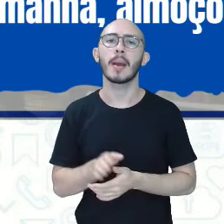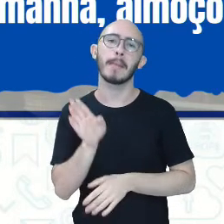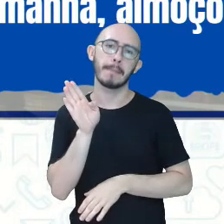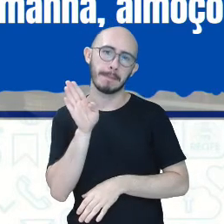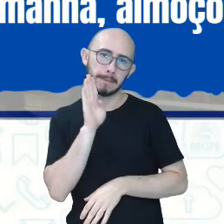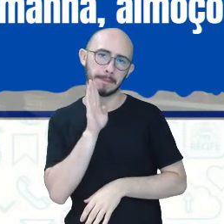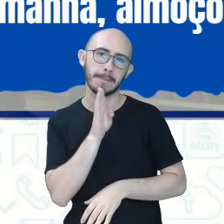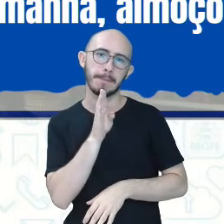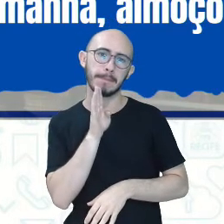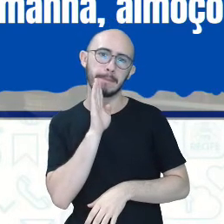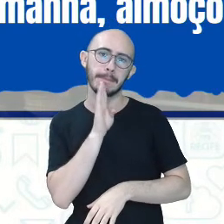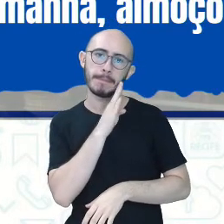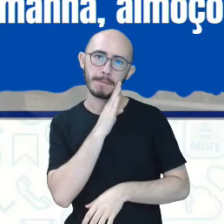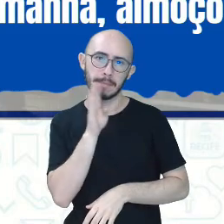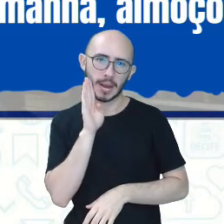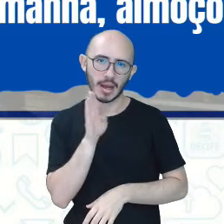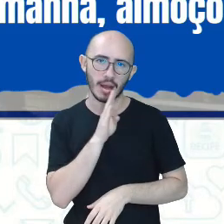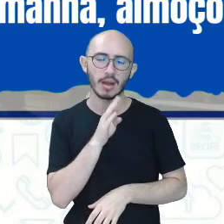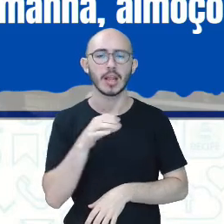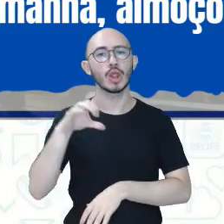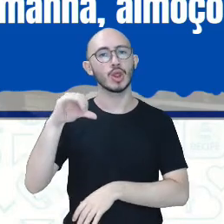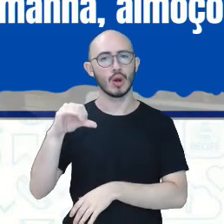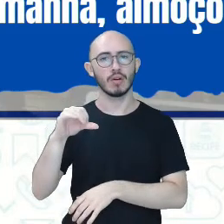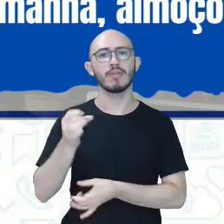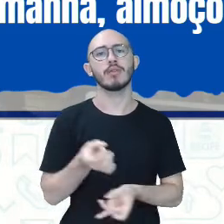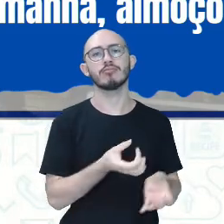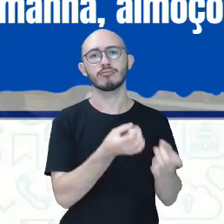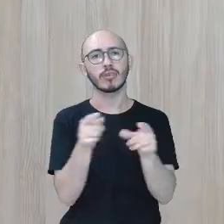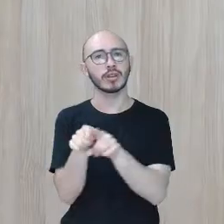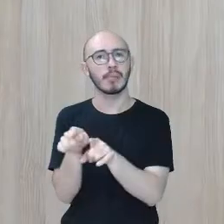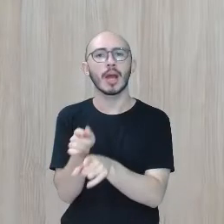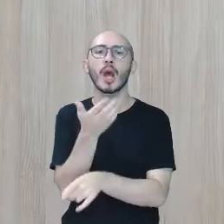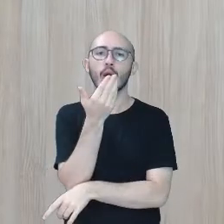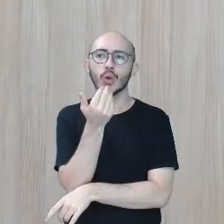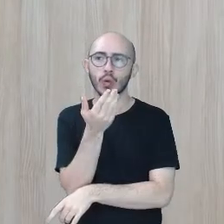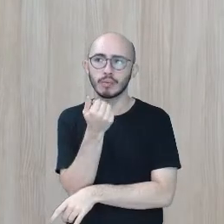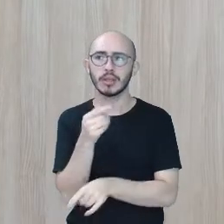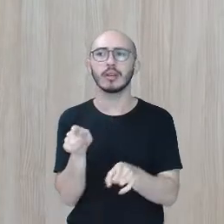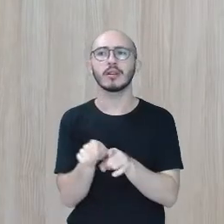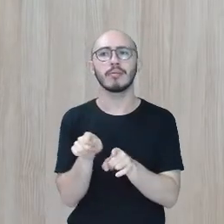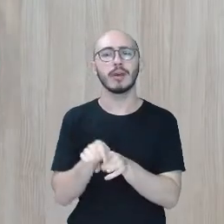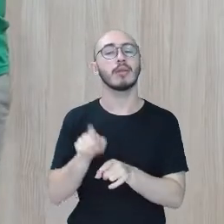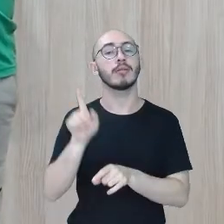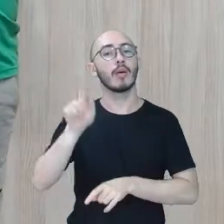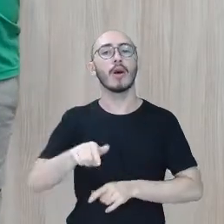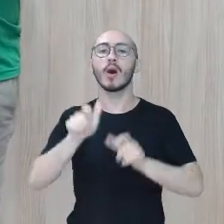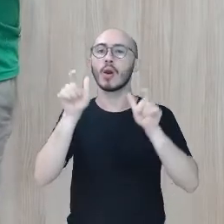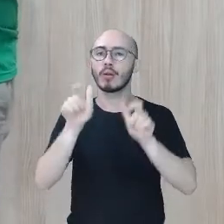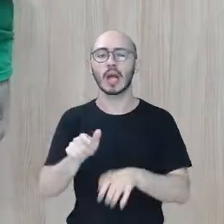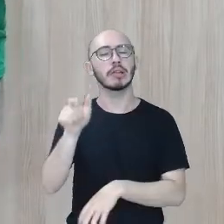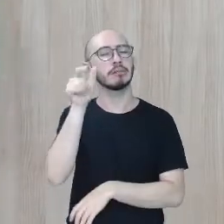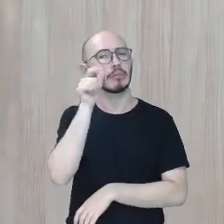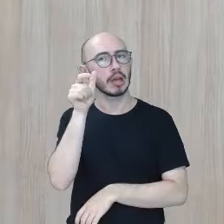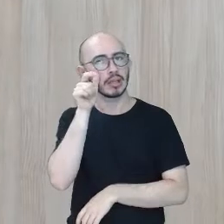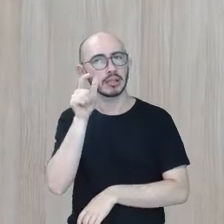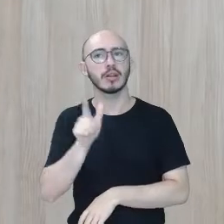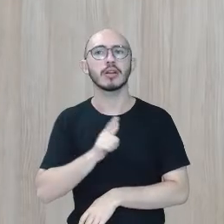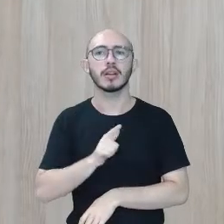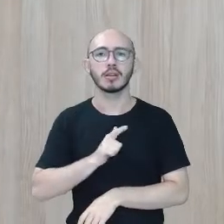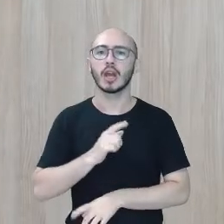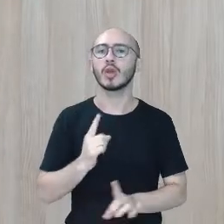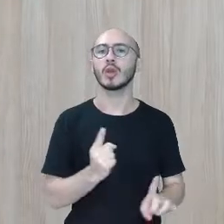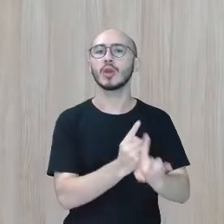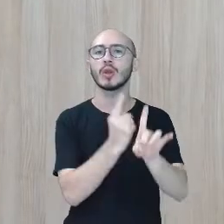né, que servem comida regional no café da manhã, almoço e jantar, certo? Então, é um local, né, muito interessante, um local de